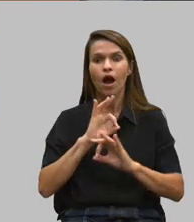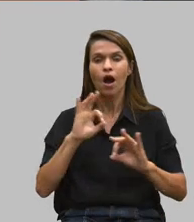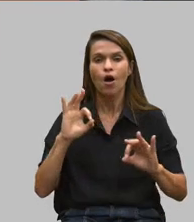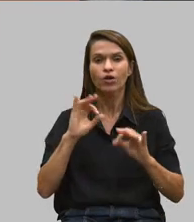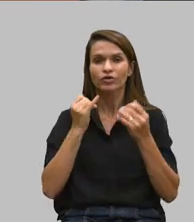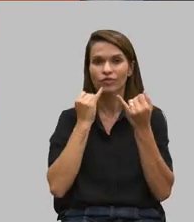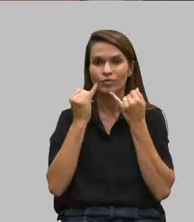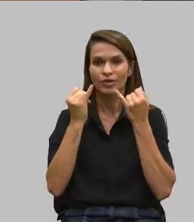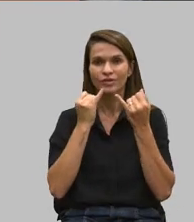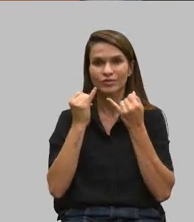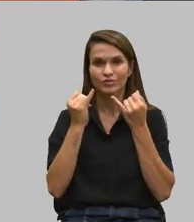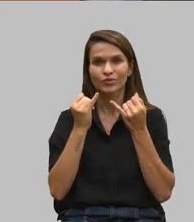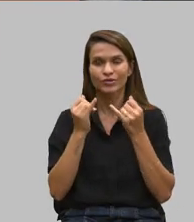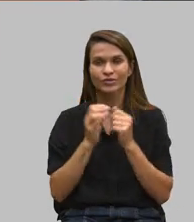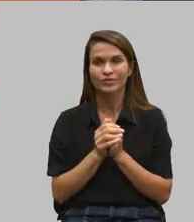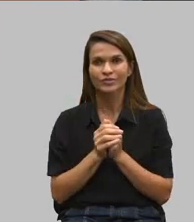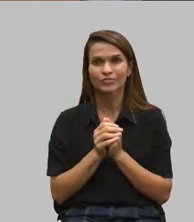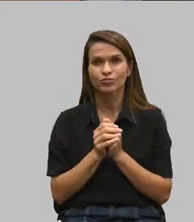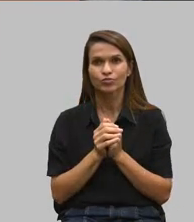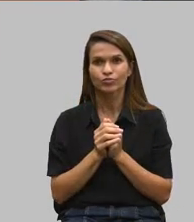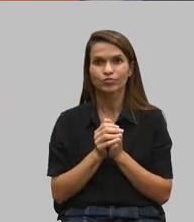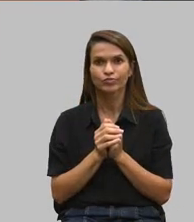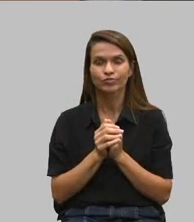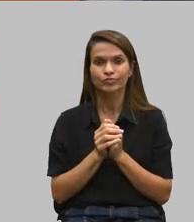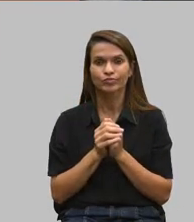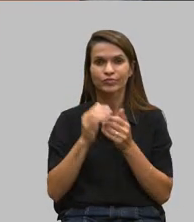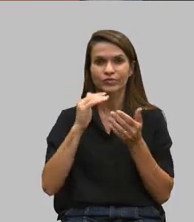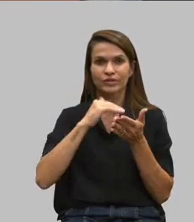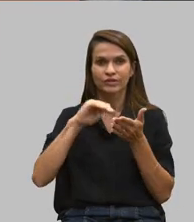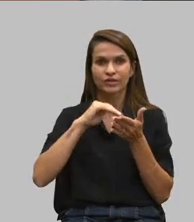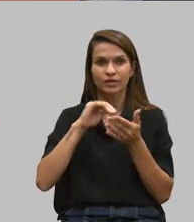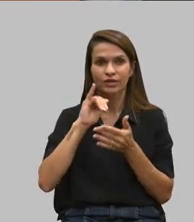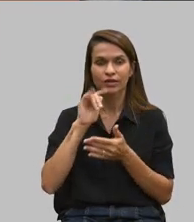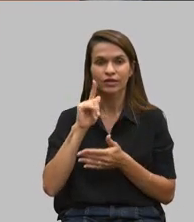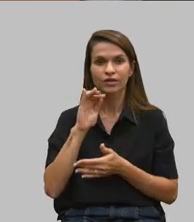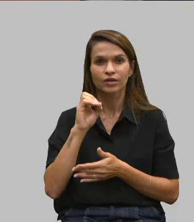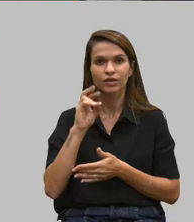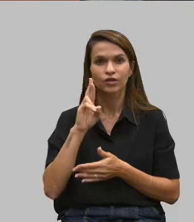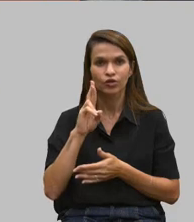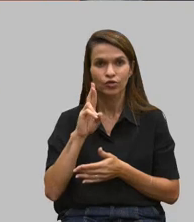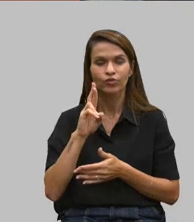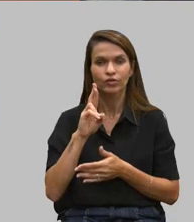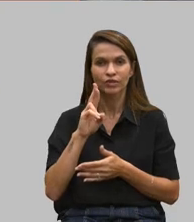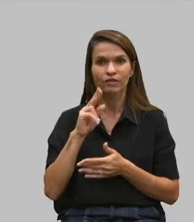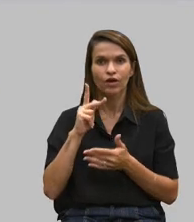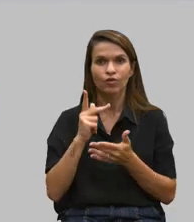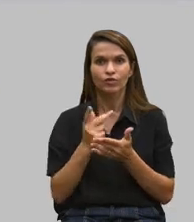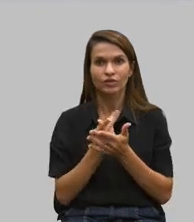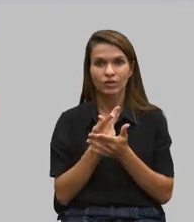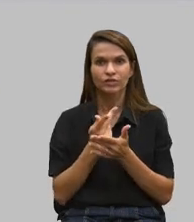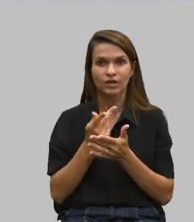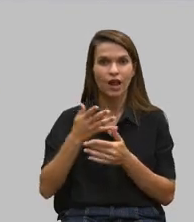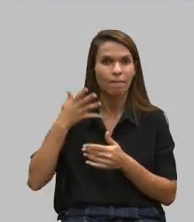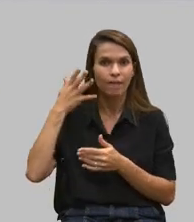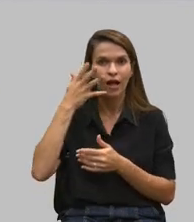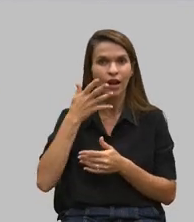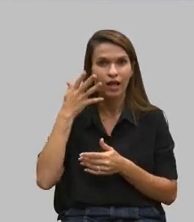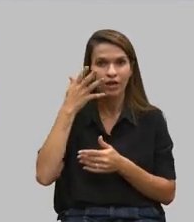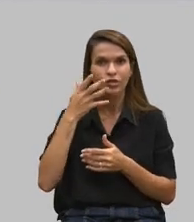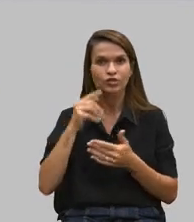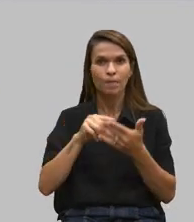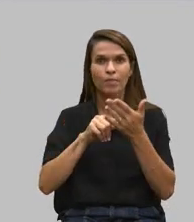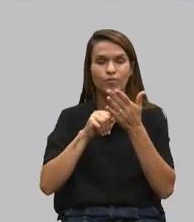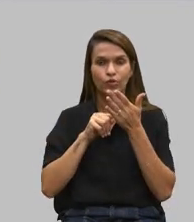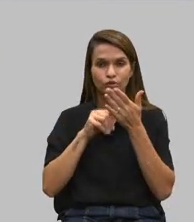mineiros eh secretário Igor enquanto estava acontecendo aqui a audiência me mostrou uma